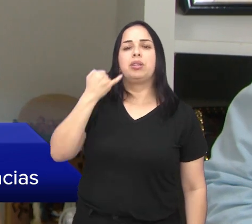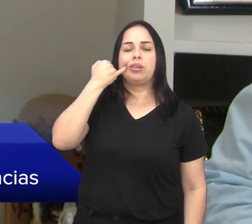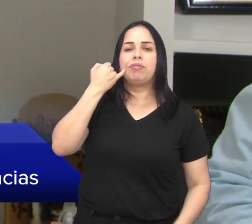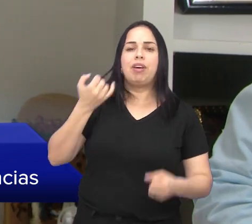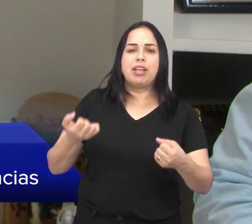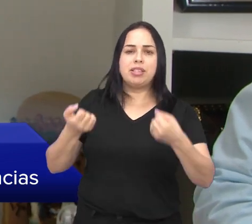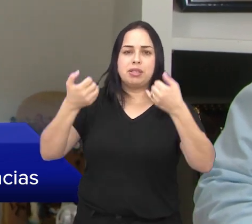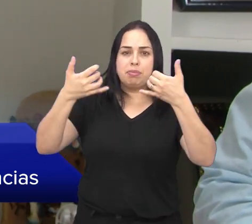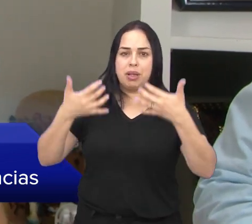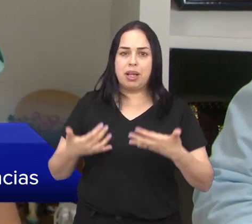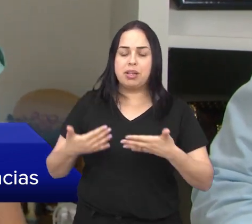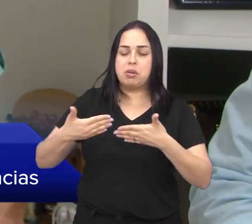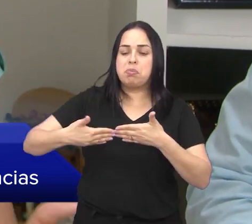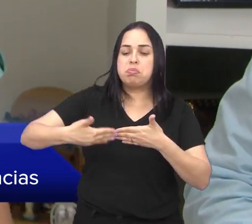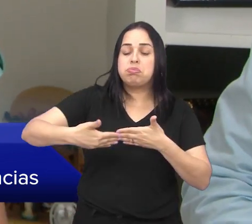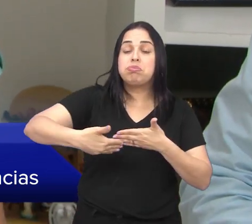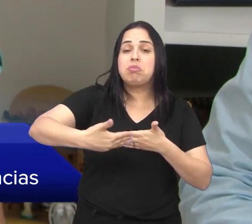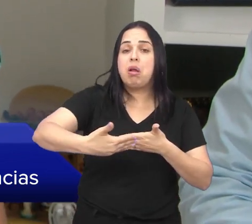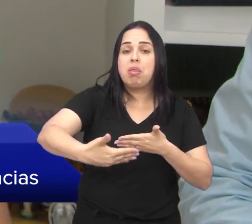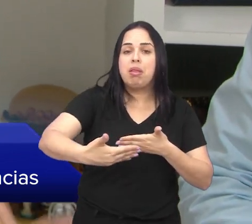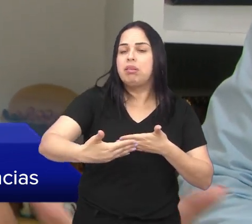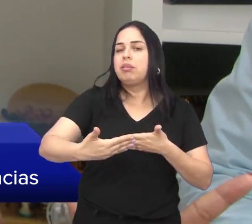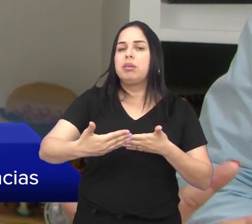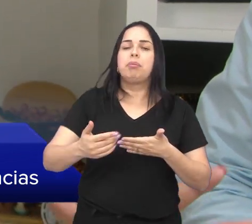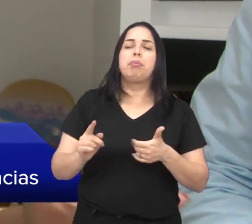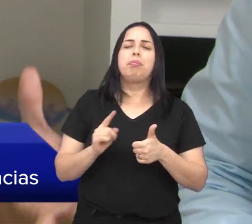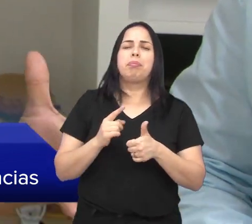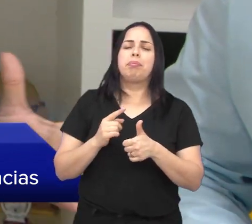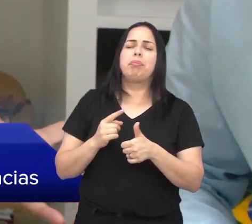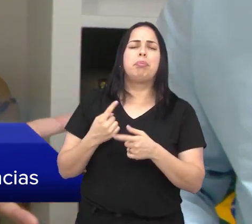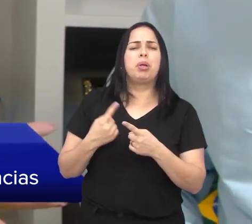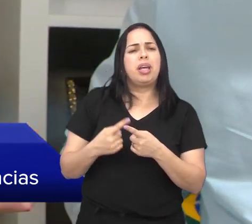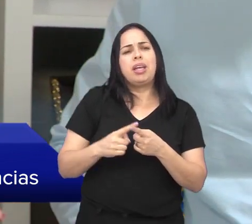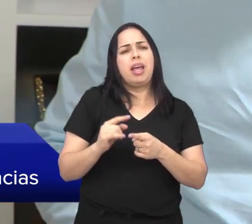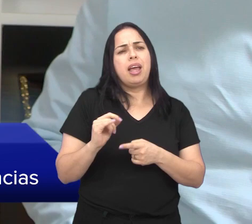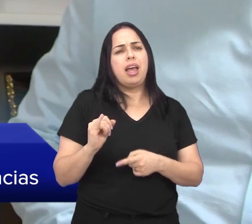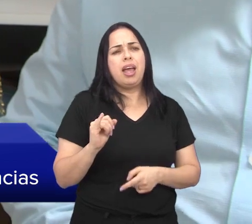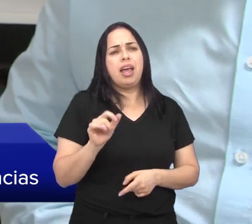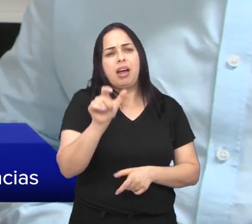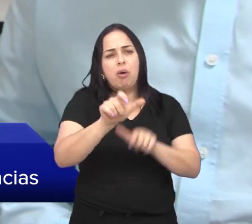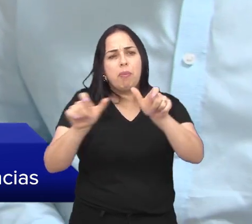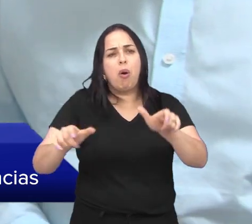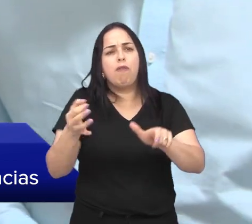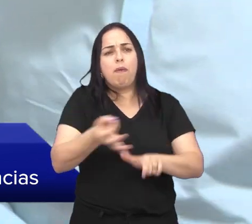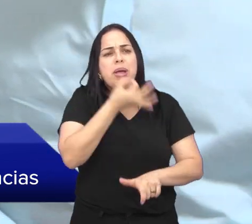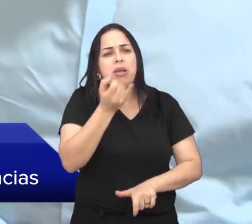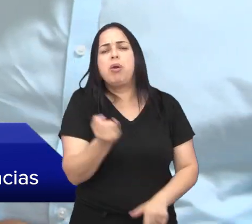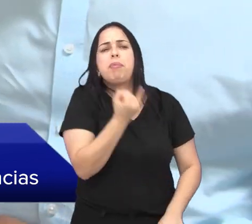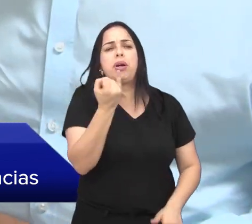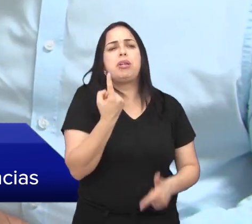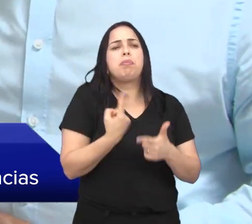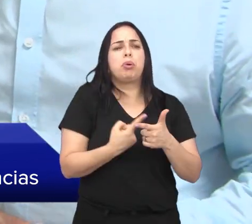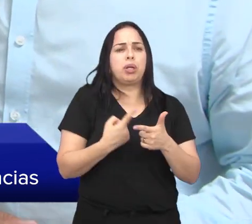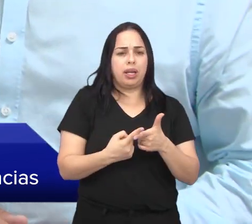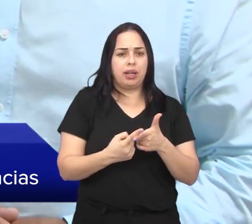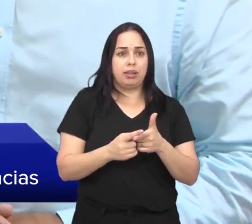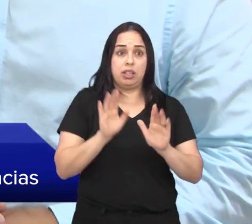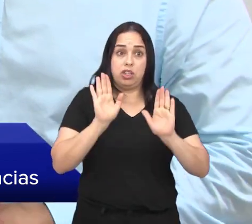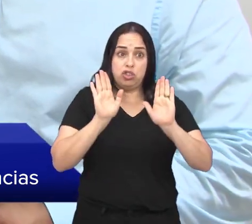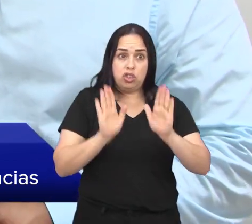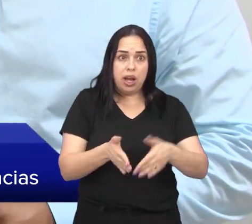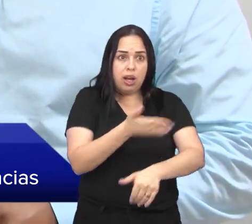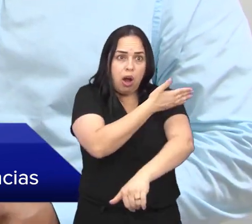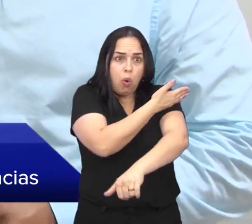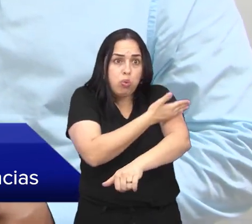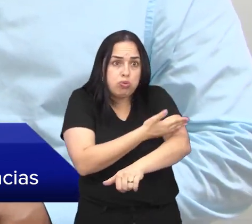vai comentar um pouquinho sobre os próximos passos. E primeiro, por que é tão importante, né, escutar a população? Vereador, esse é um